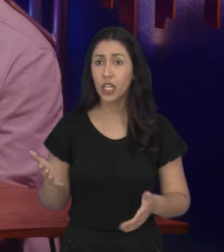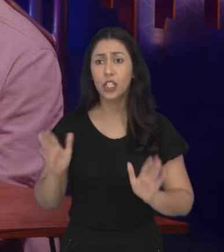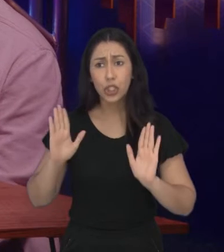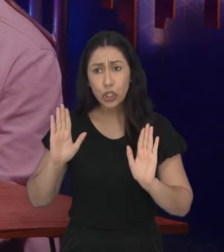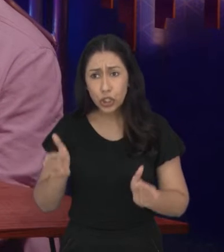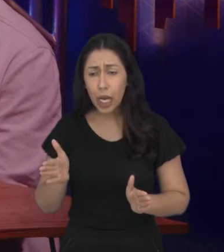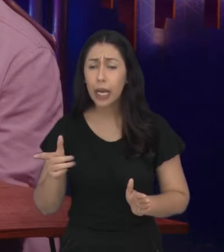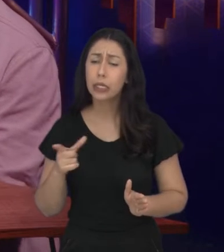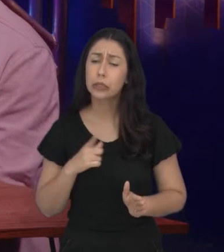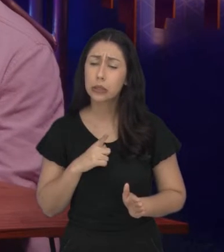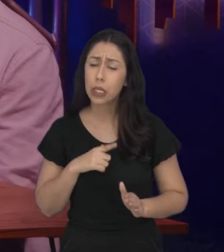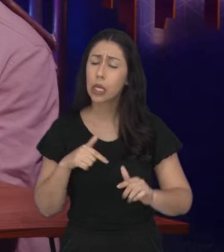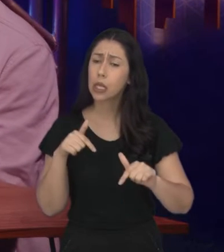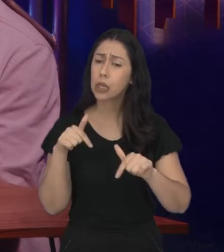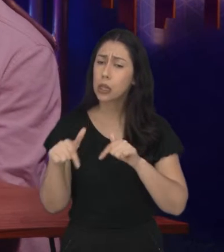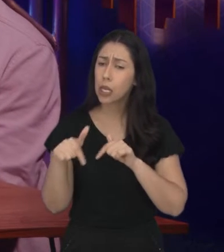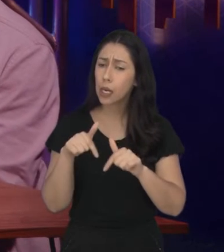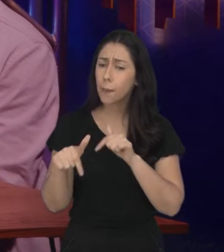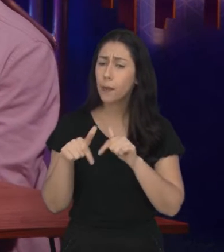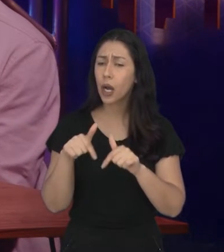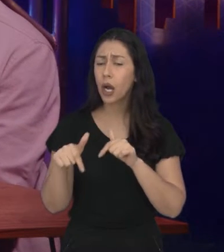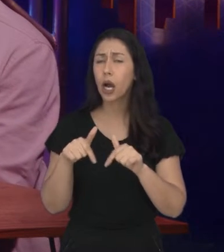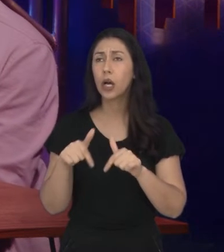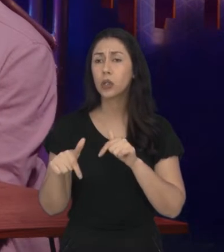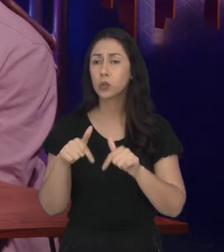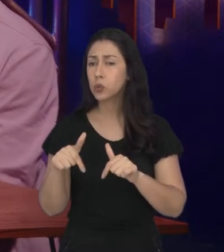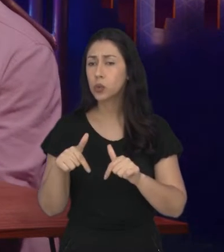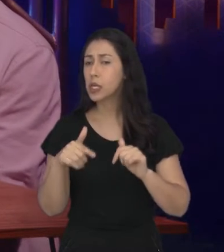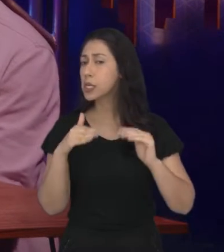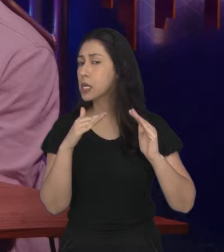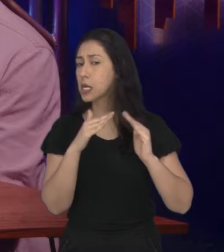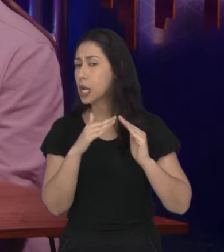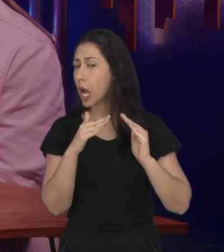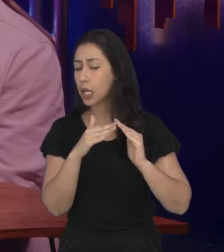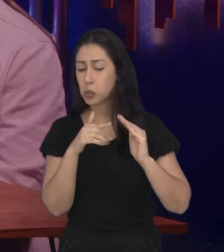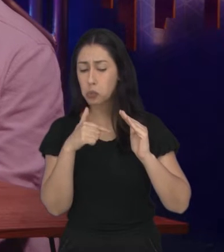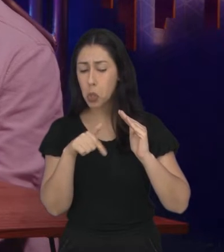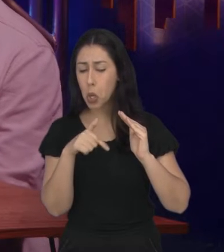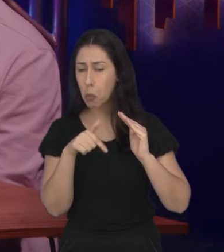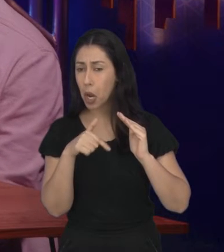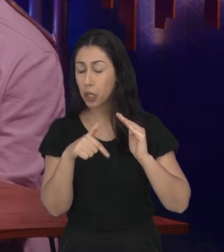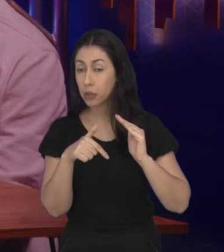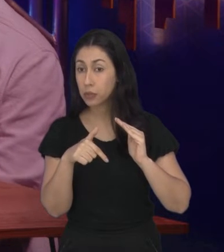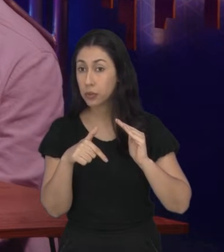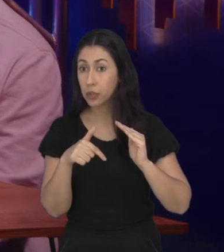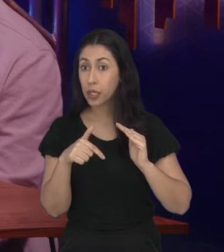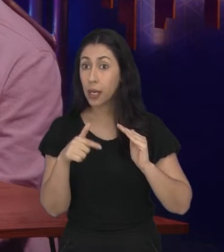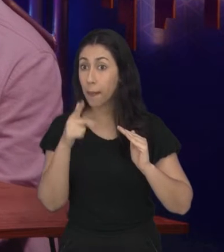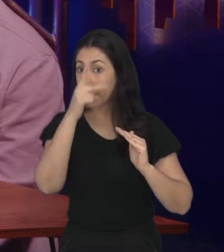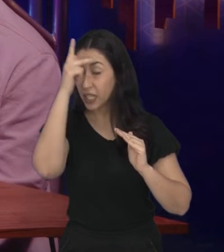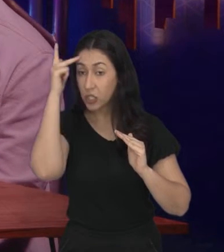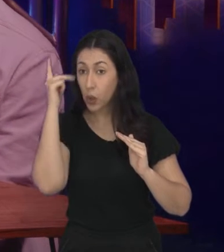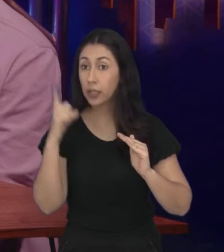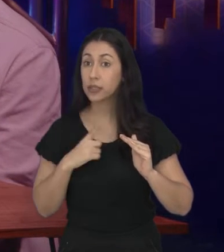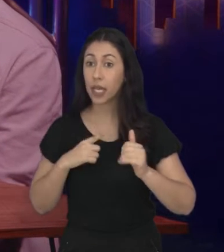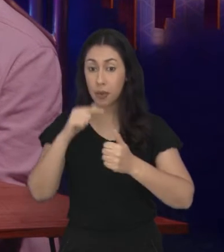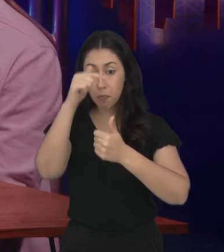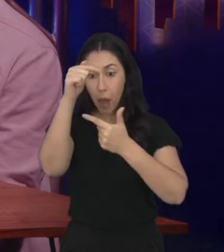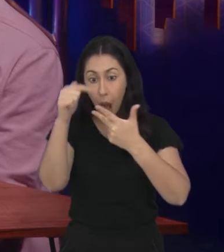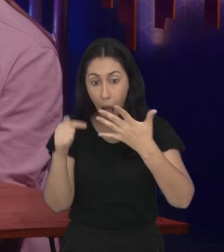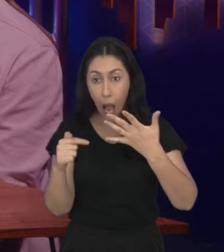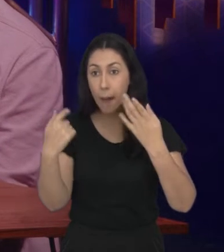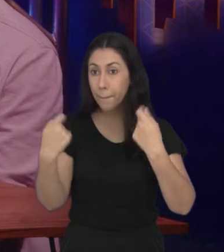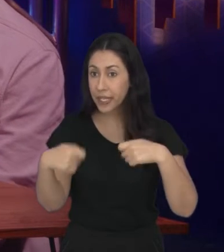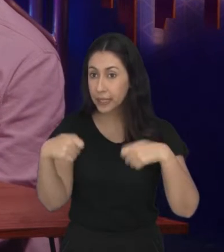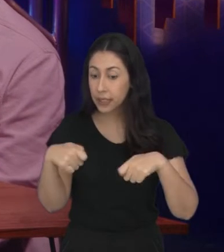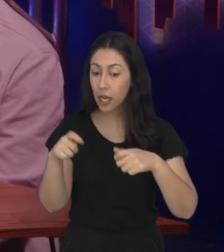diversos trabalhos, empregos que são home office, que a pessoa ela recebe uma demanda, ela precisa cumprir uma carga,